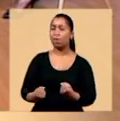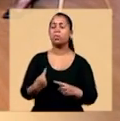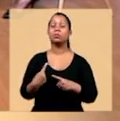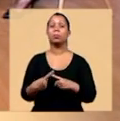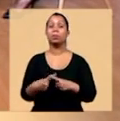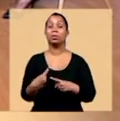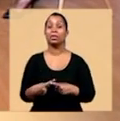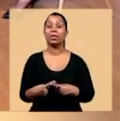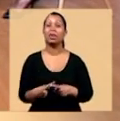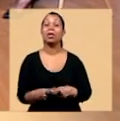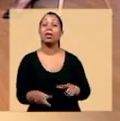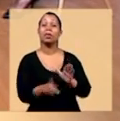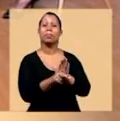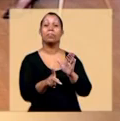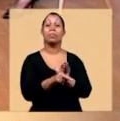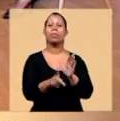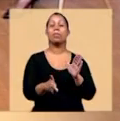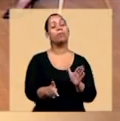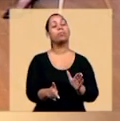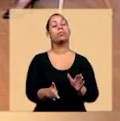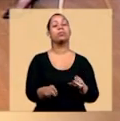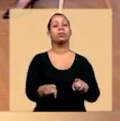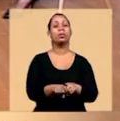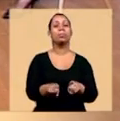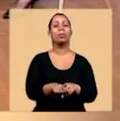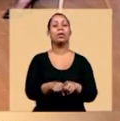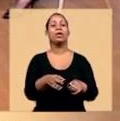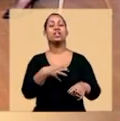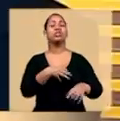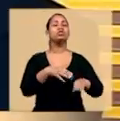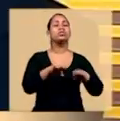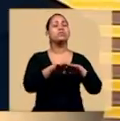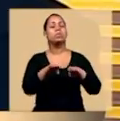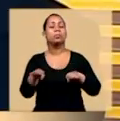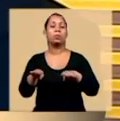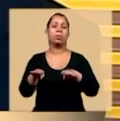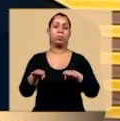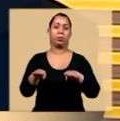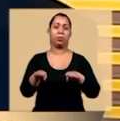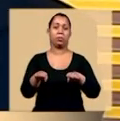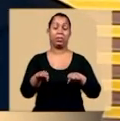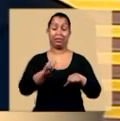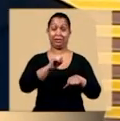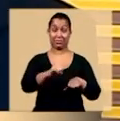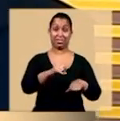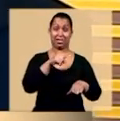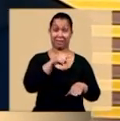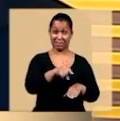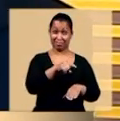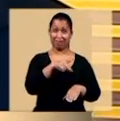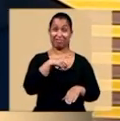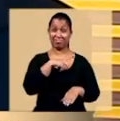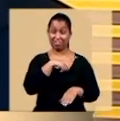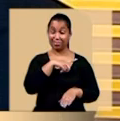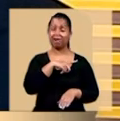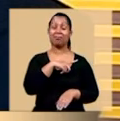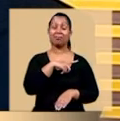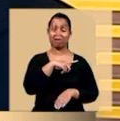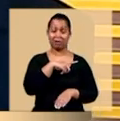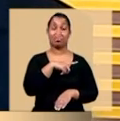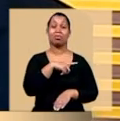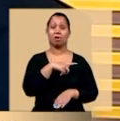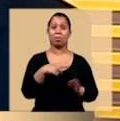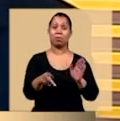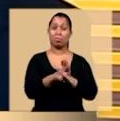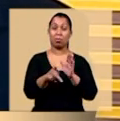eficácia pedagógica é muito maior porque se leva em consideração a razoabilidade e a proporcionalidade. E nesse